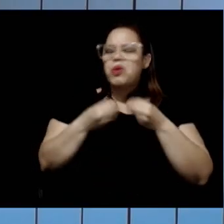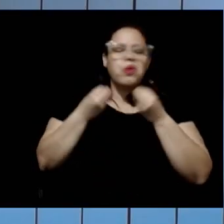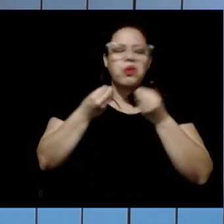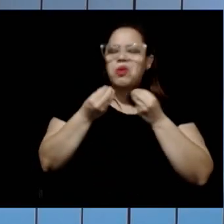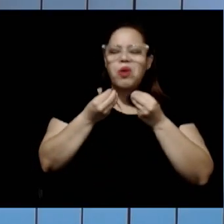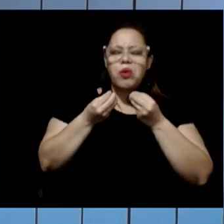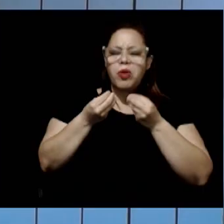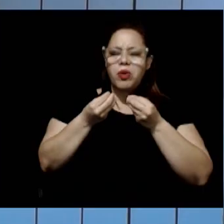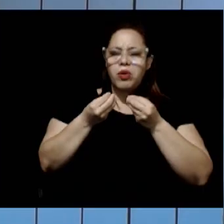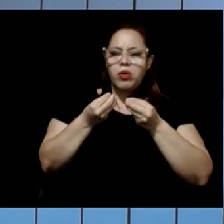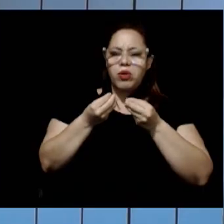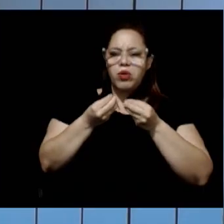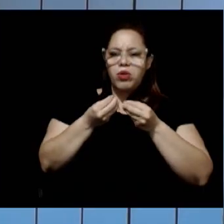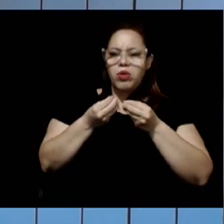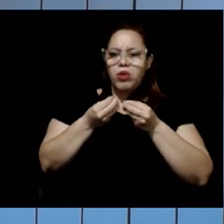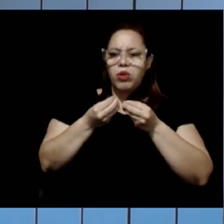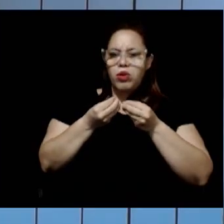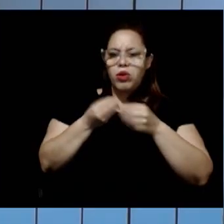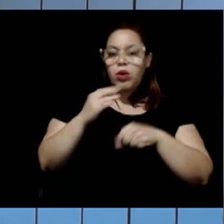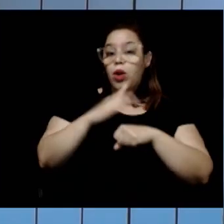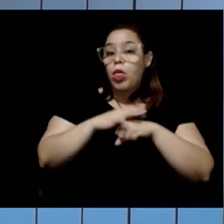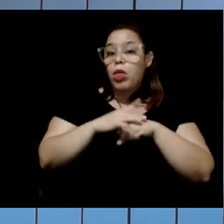na questão do tratamento?